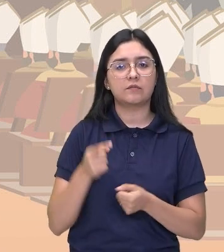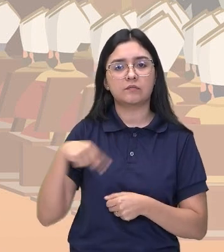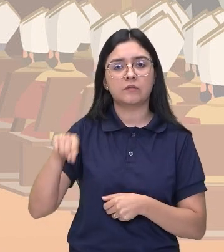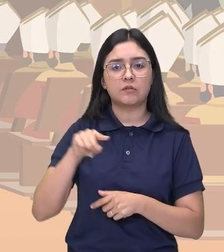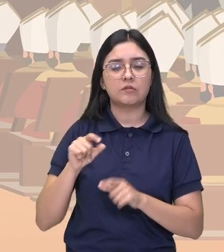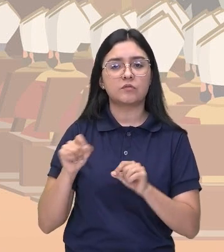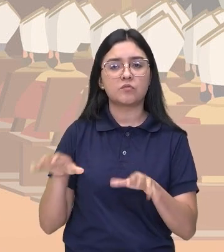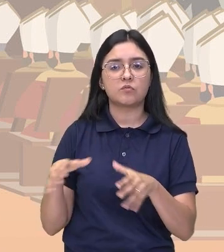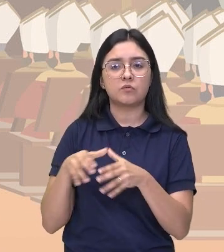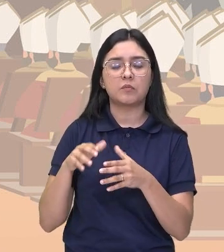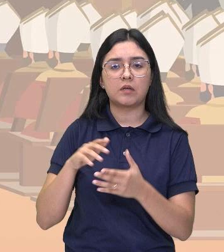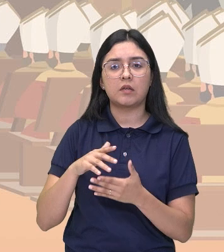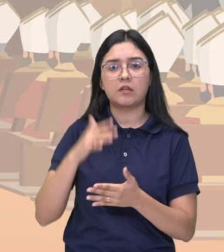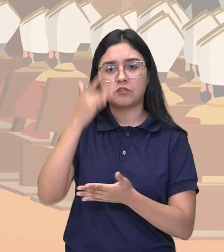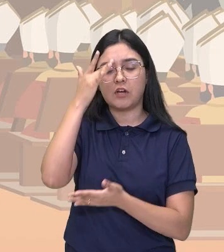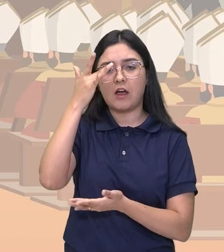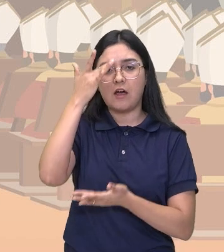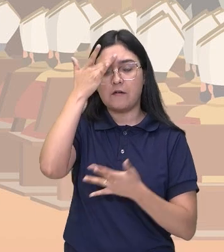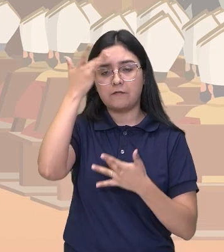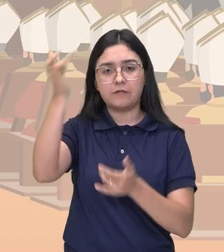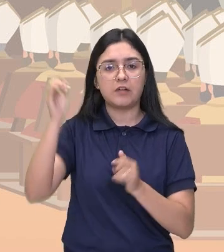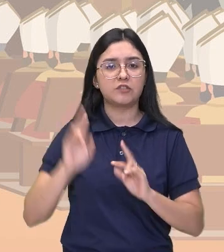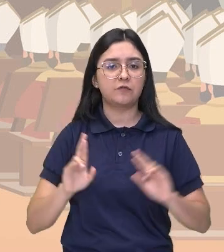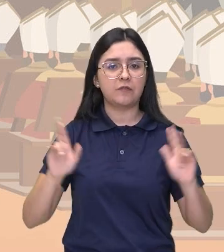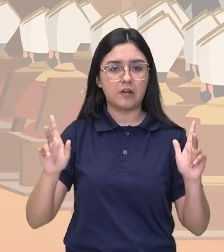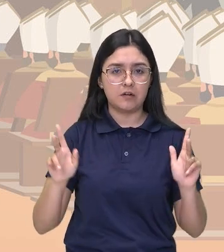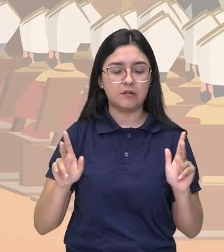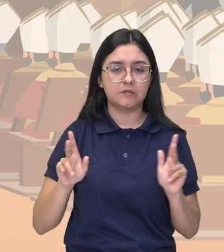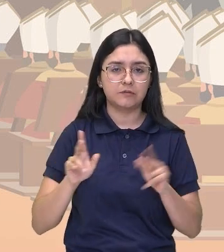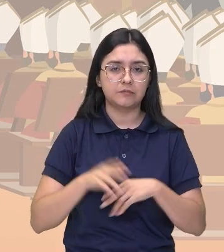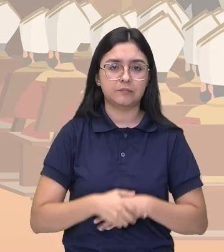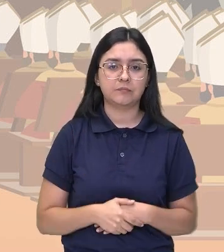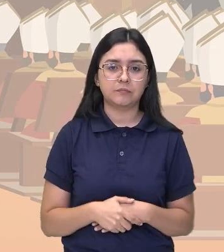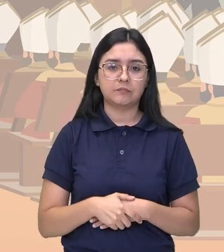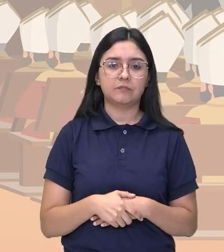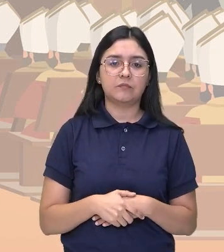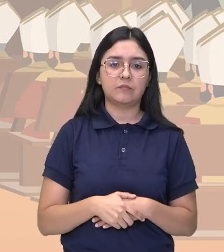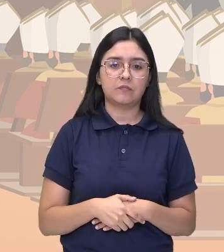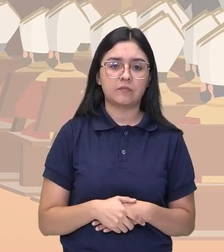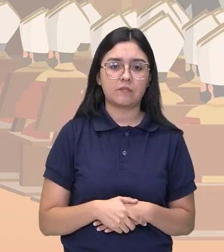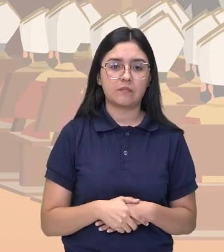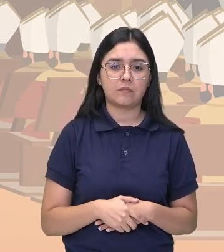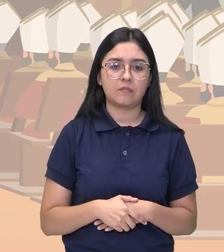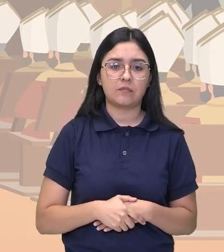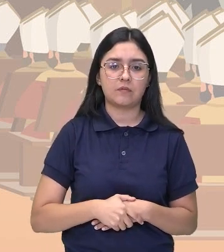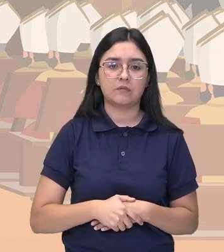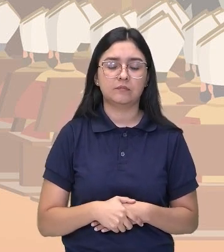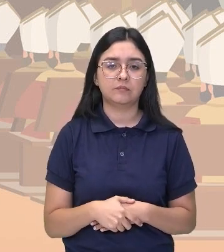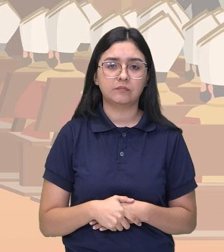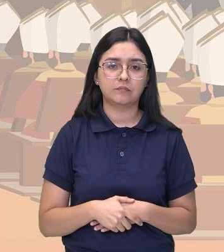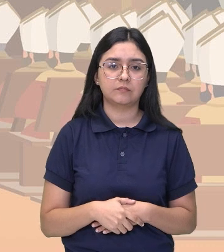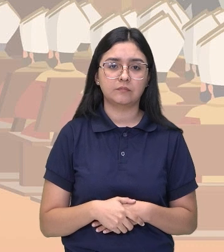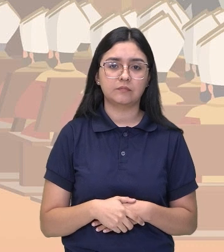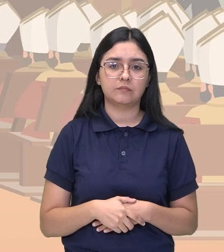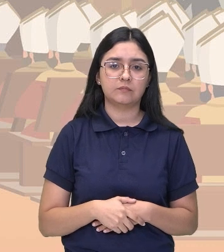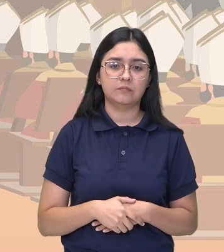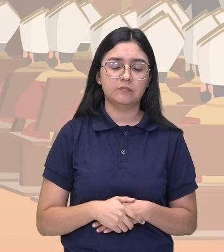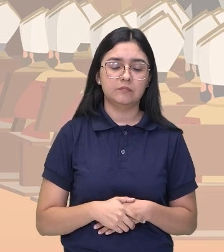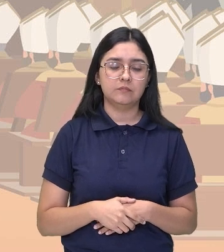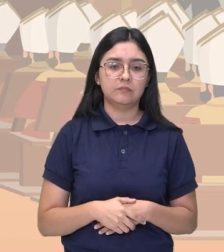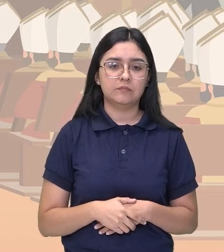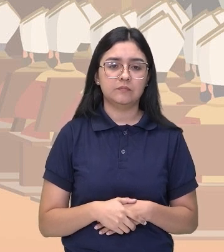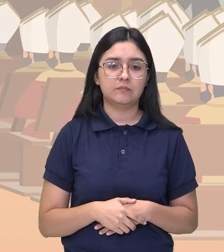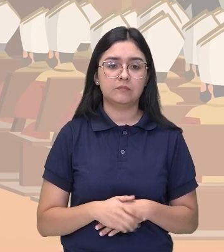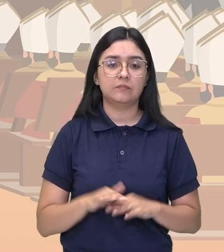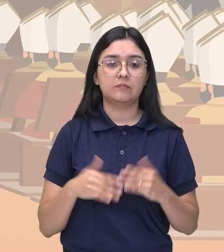crer em um dogma religioso diferente do que aquela pessoa estava aceitando naquele momento. Mais uma vez, gente,